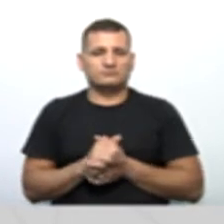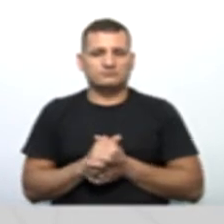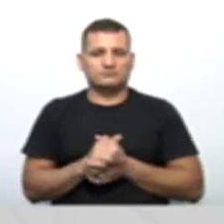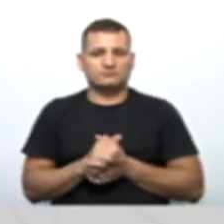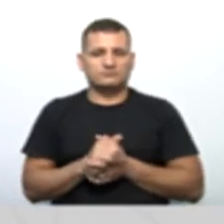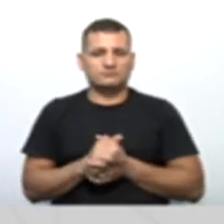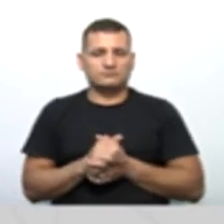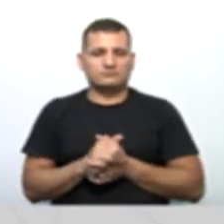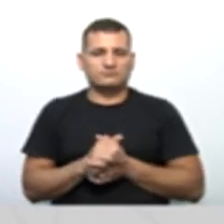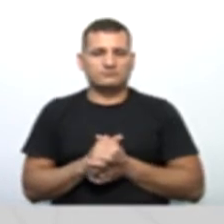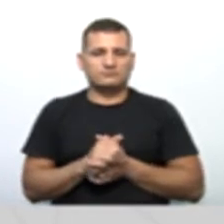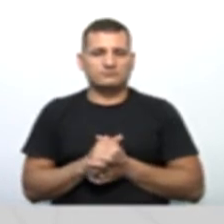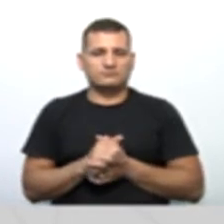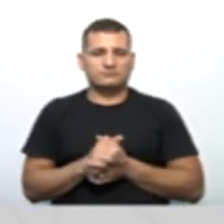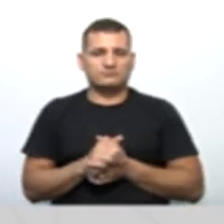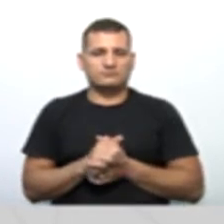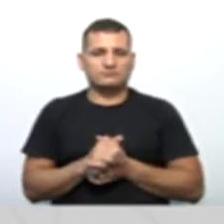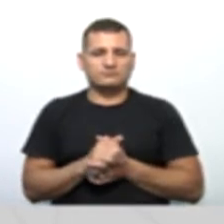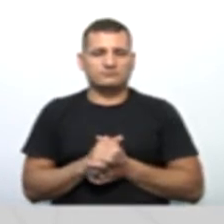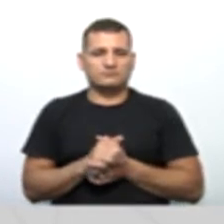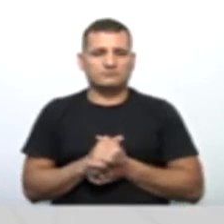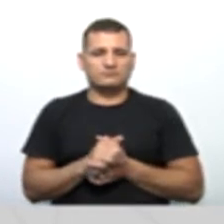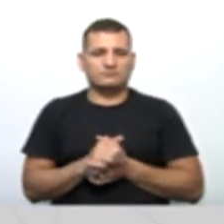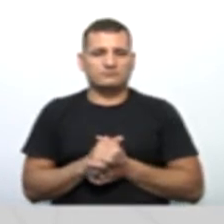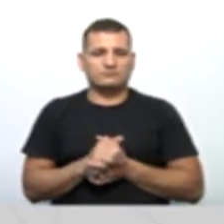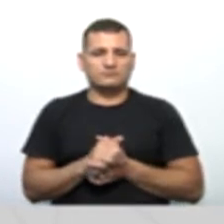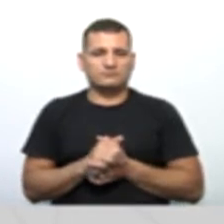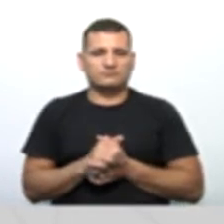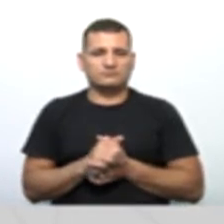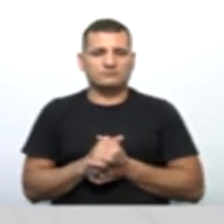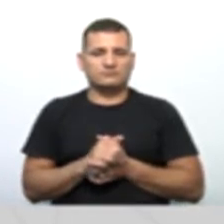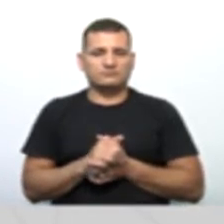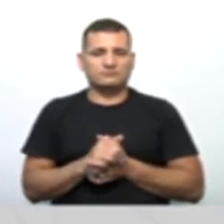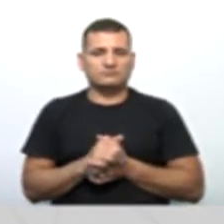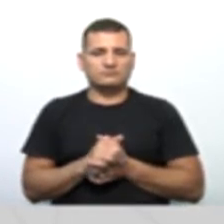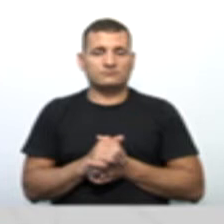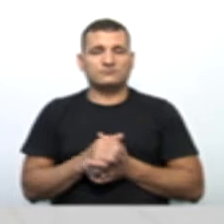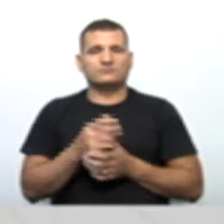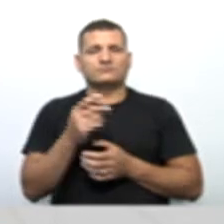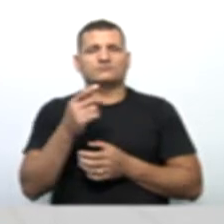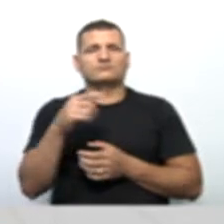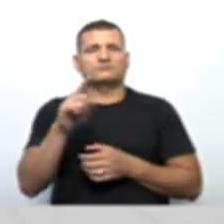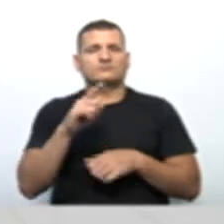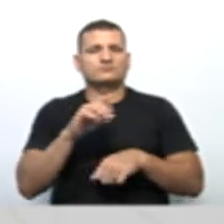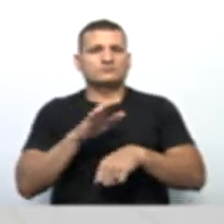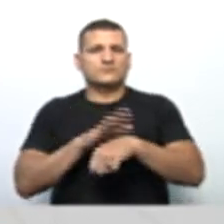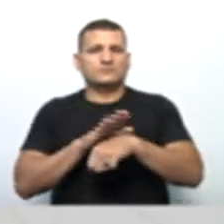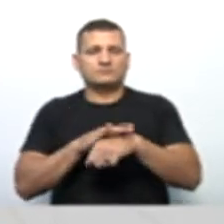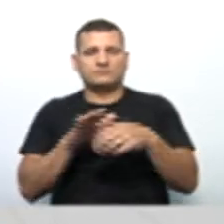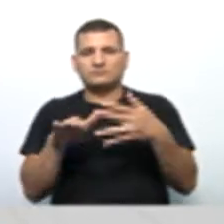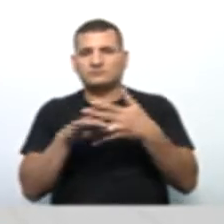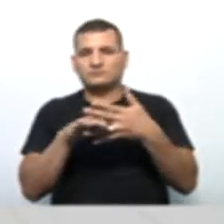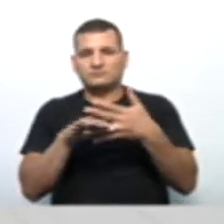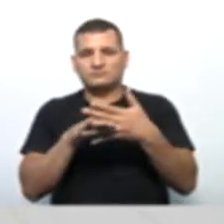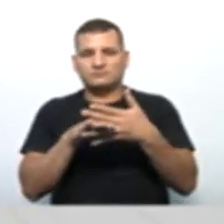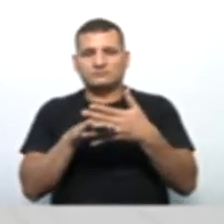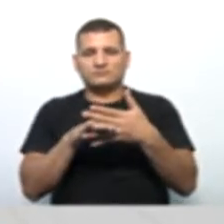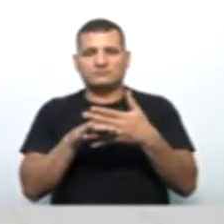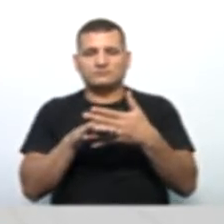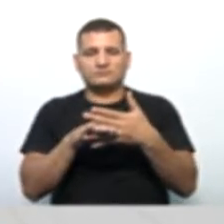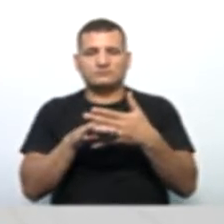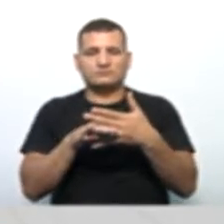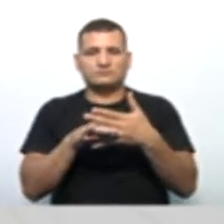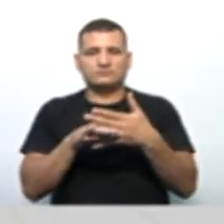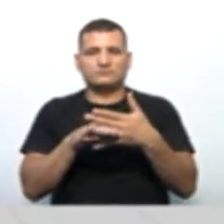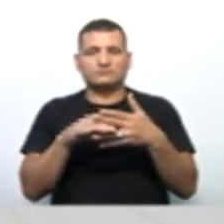analisar que você está ou não já exata nossa é maior lá vocês vão ter o tempo do do intervalo aí dá pra vocês vão fazer a